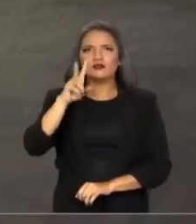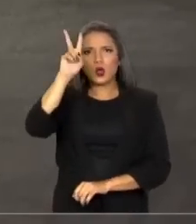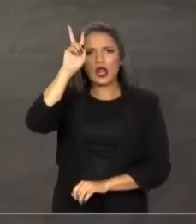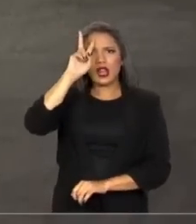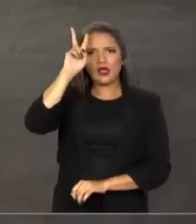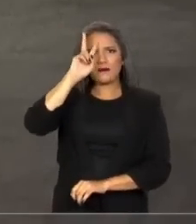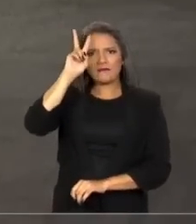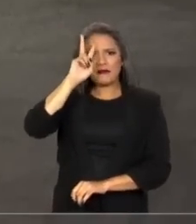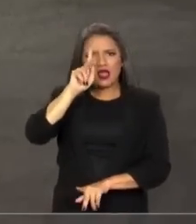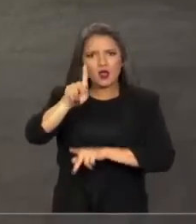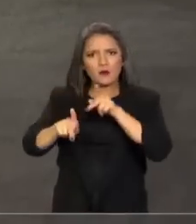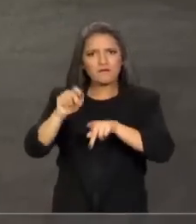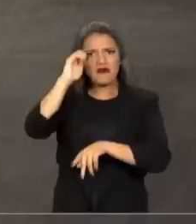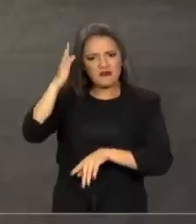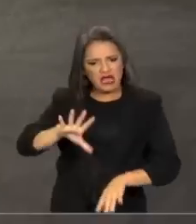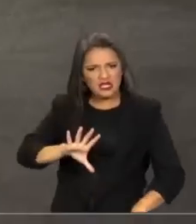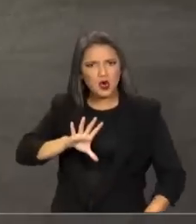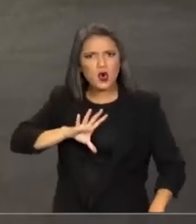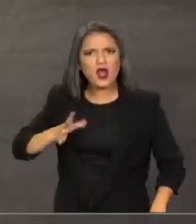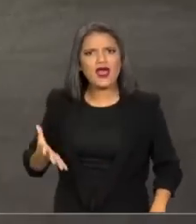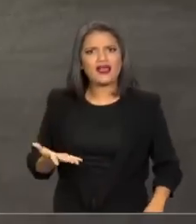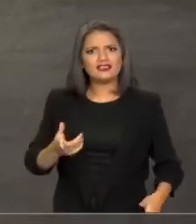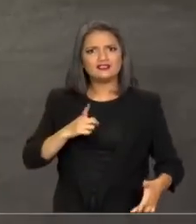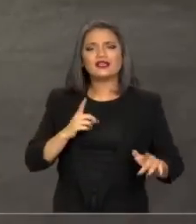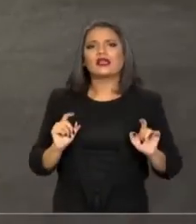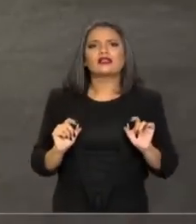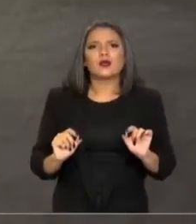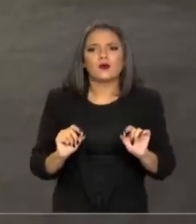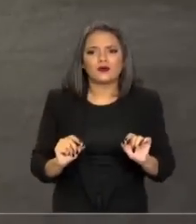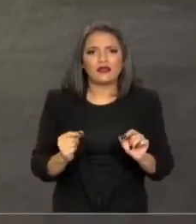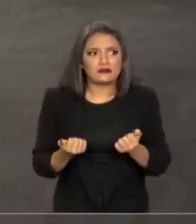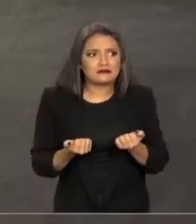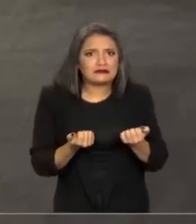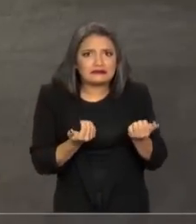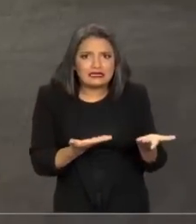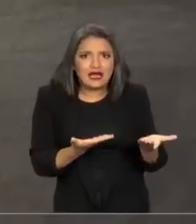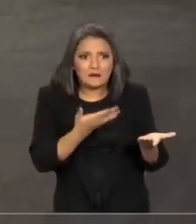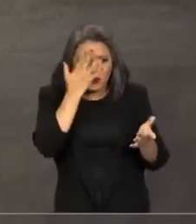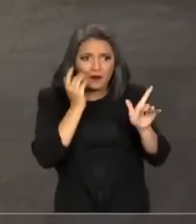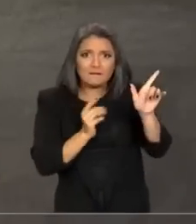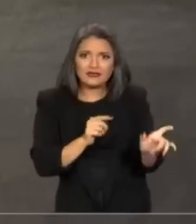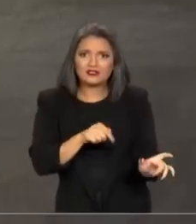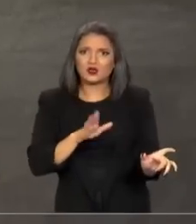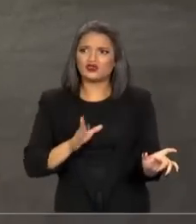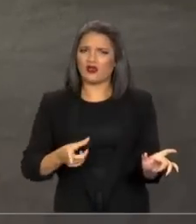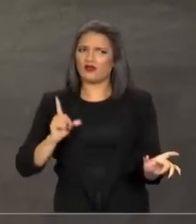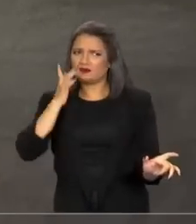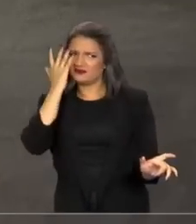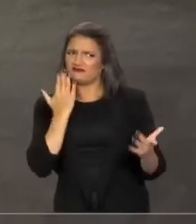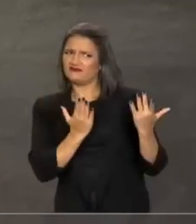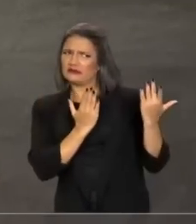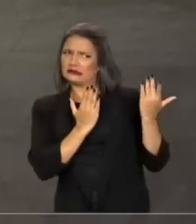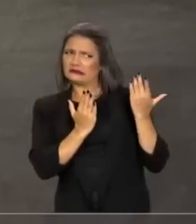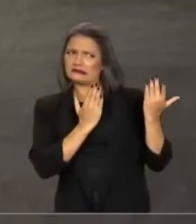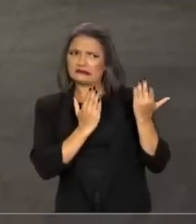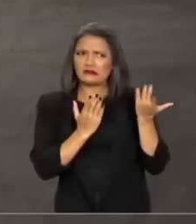ousadia do povo brasileiro em conceder para alguém tantas vezes questionados